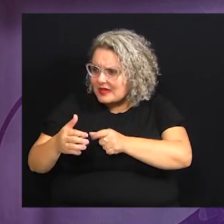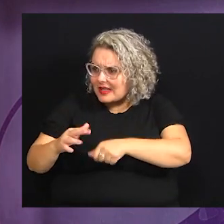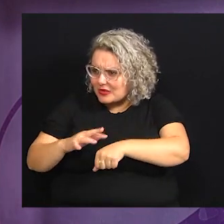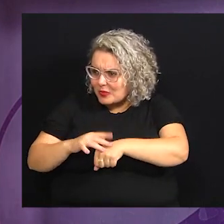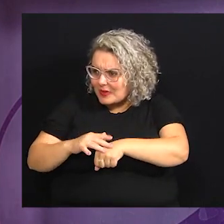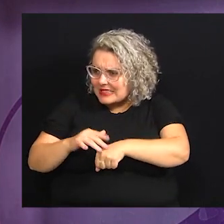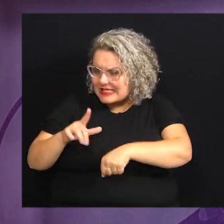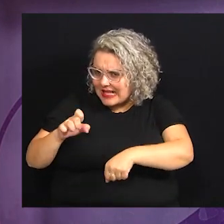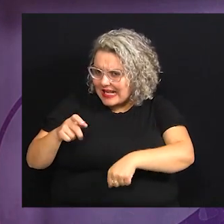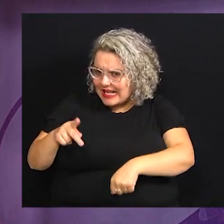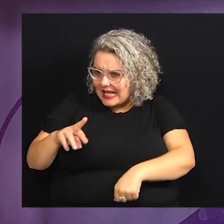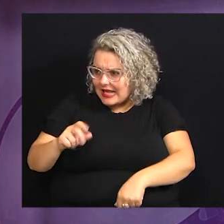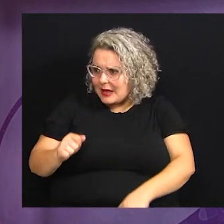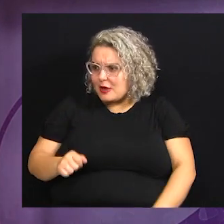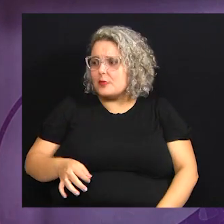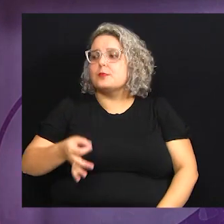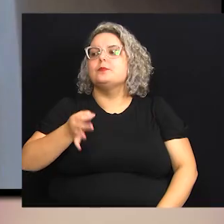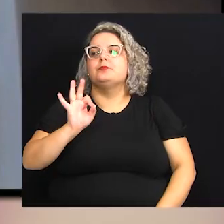dava à doença?